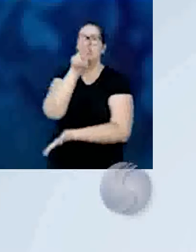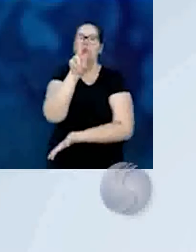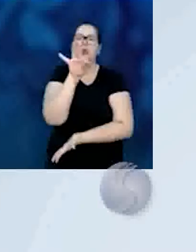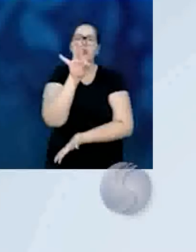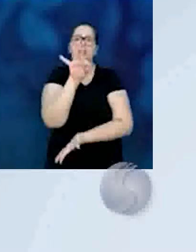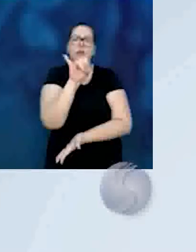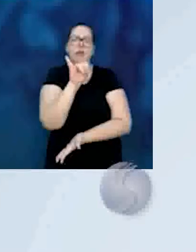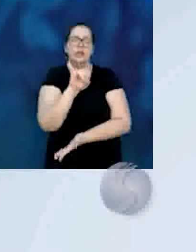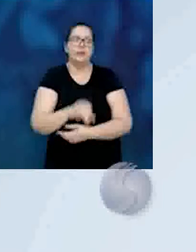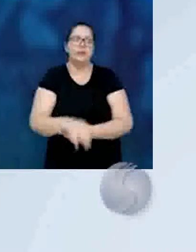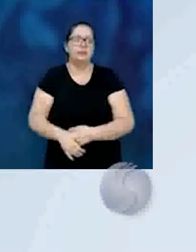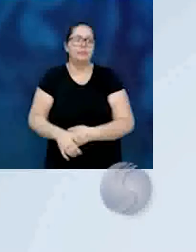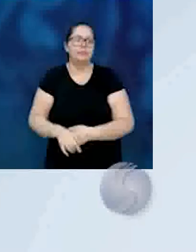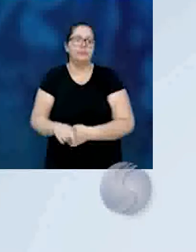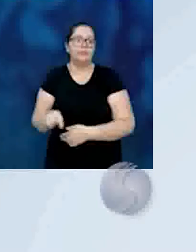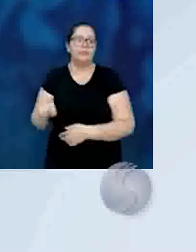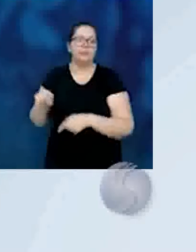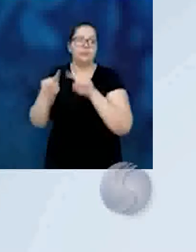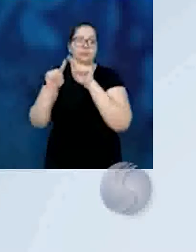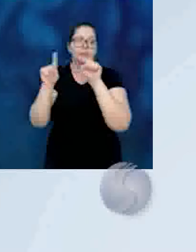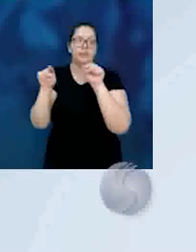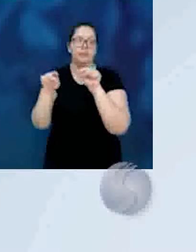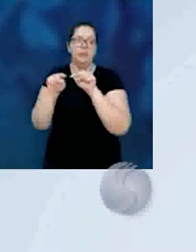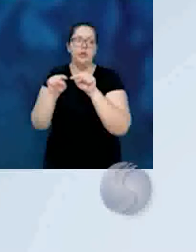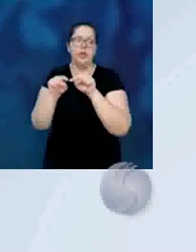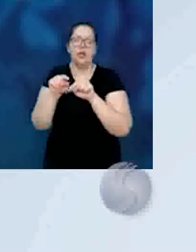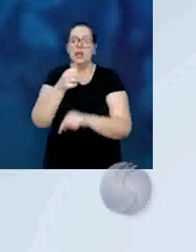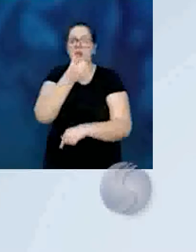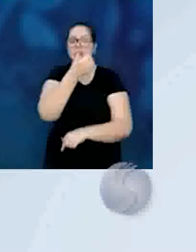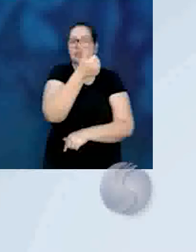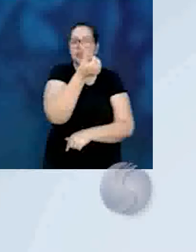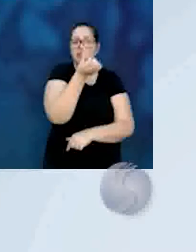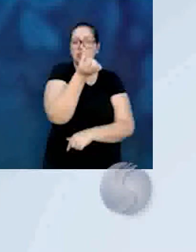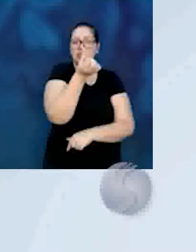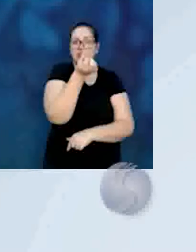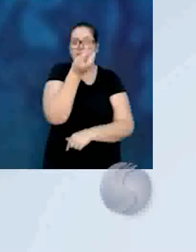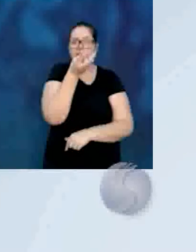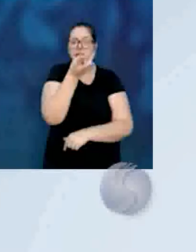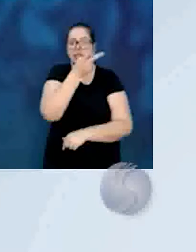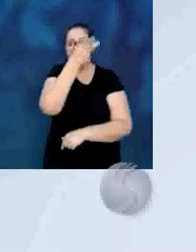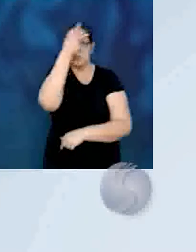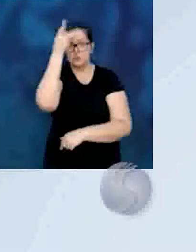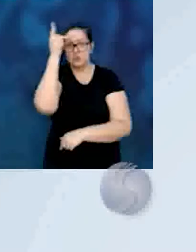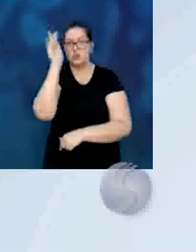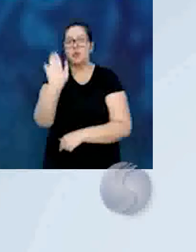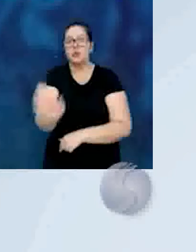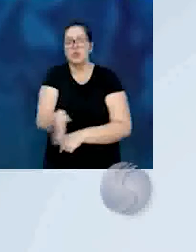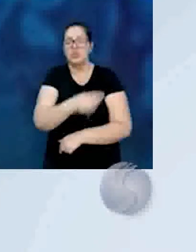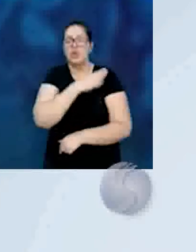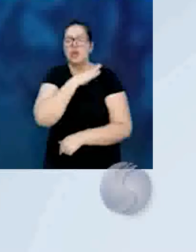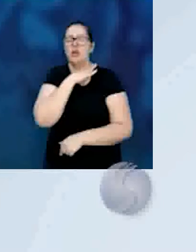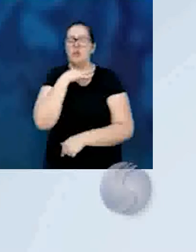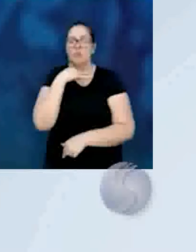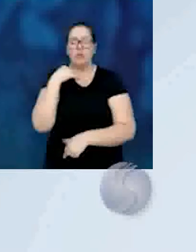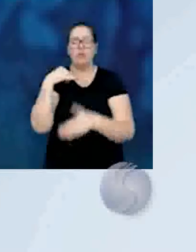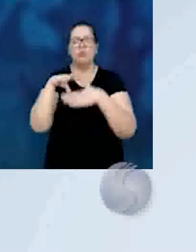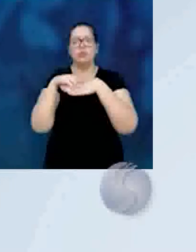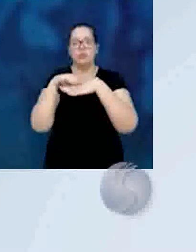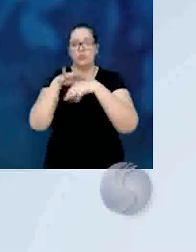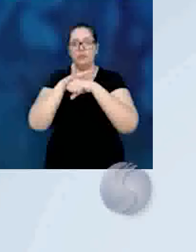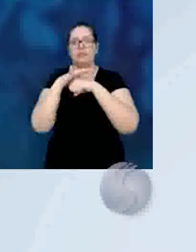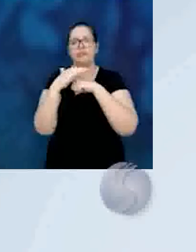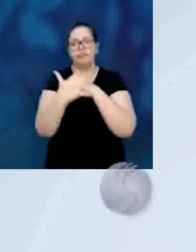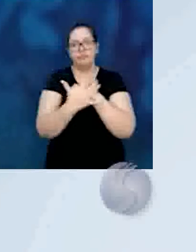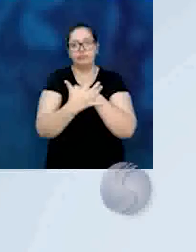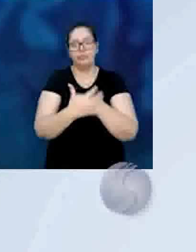com a causa da Covid, com a causa do coronavírus no estado do Mato Grosso. E ontem, claro, nós tivemos a notícia,